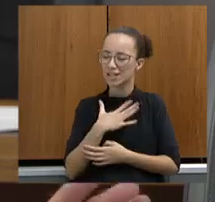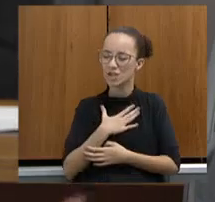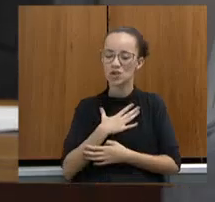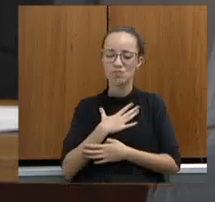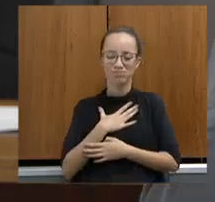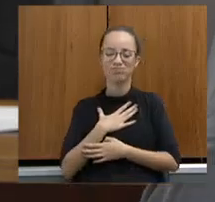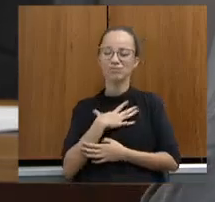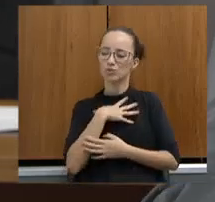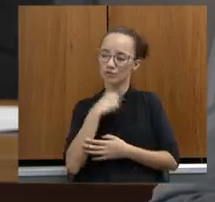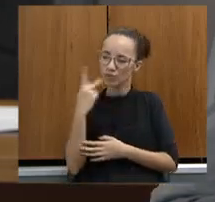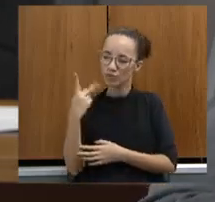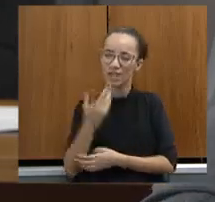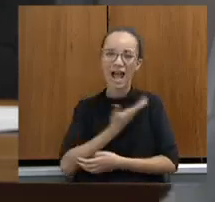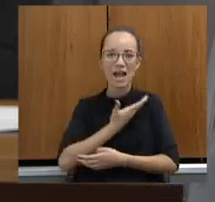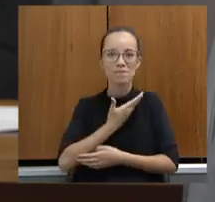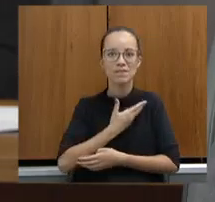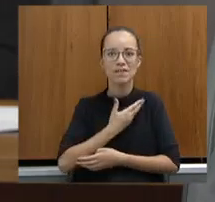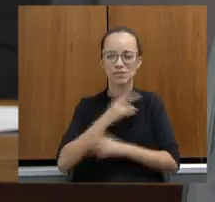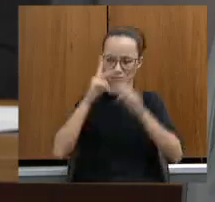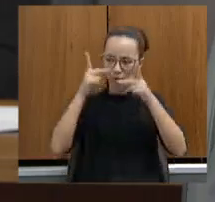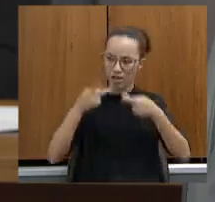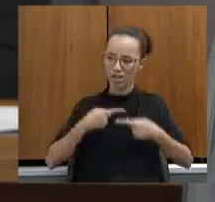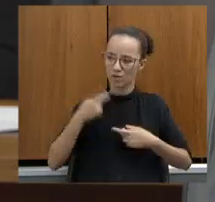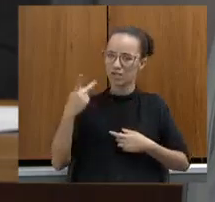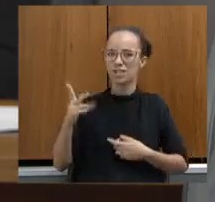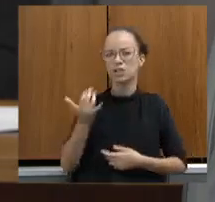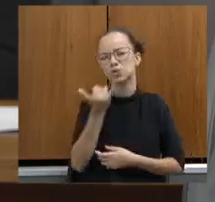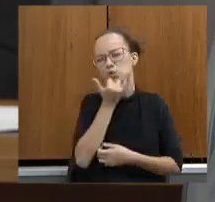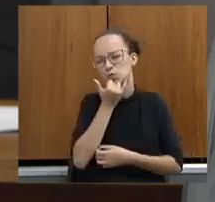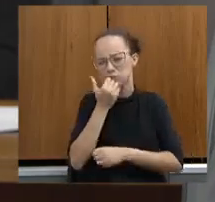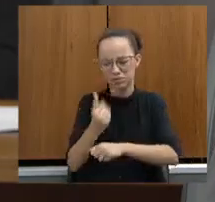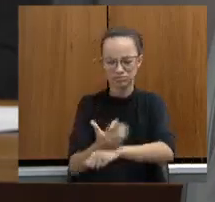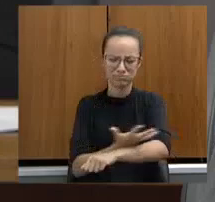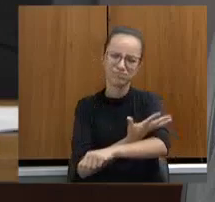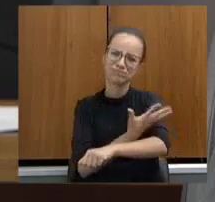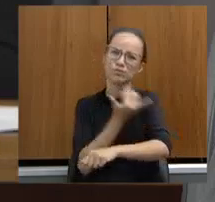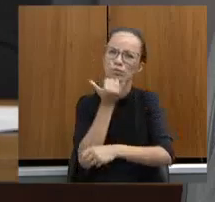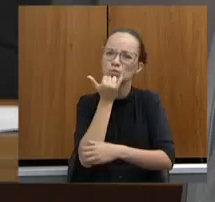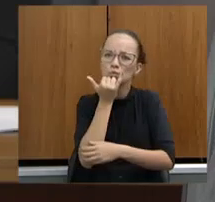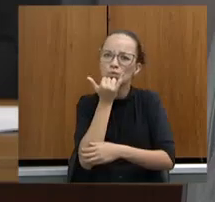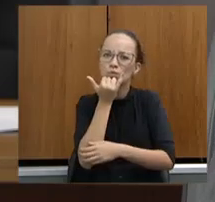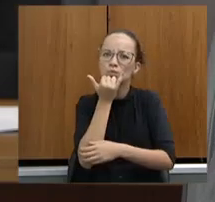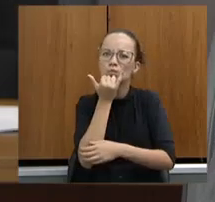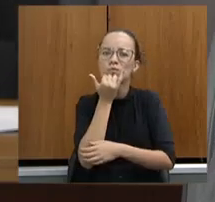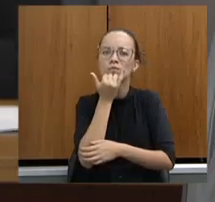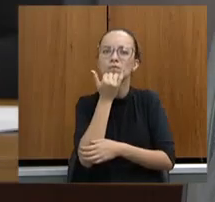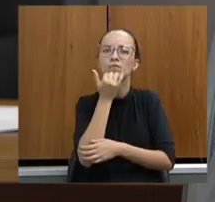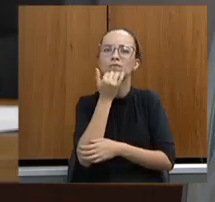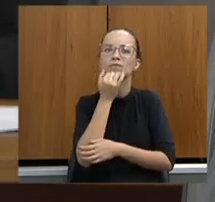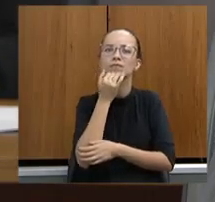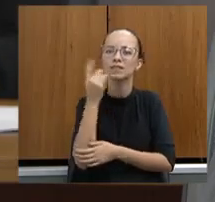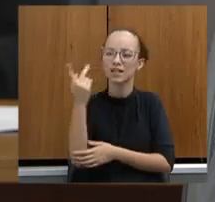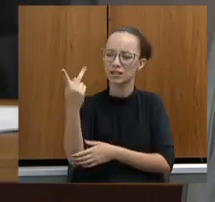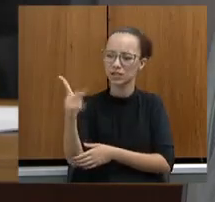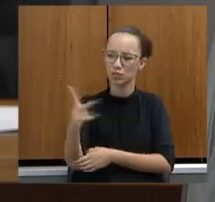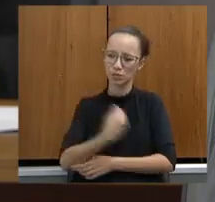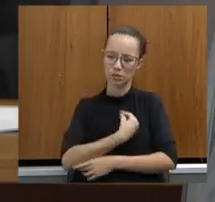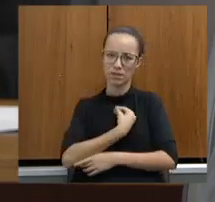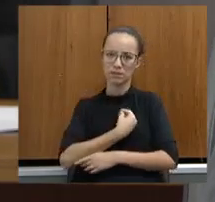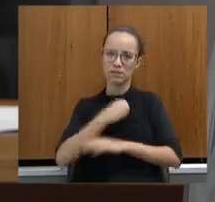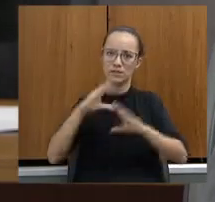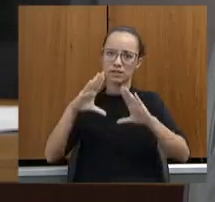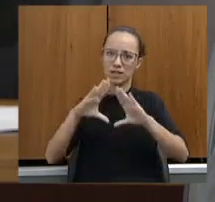e que queria só reconhecer seu tempo você me desculpa pela emoção encerra sua participação no